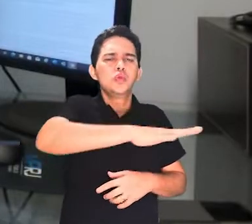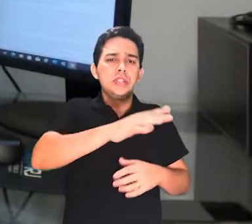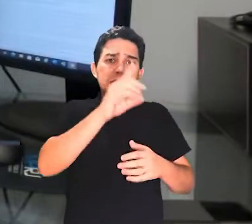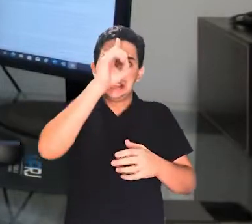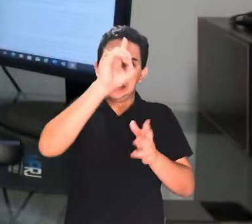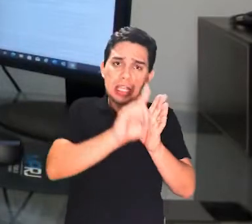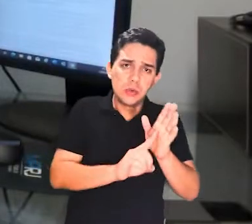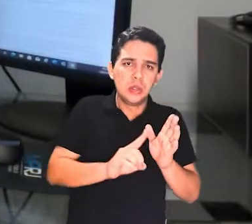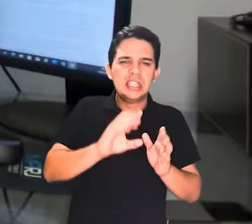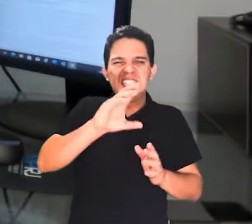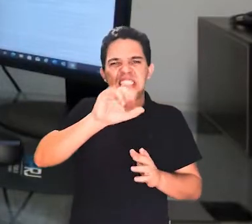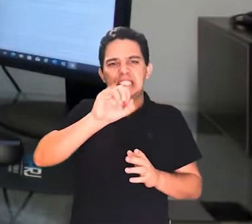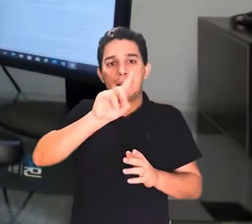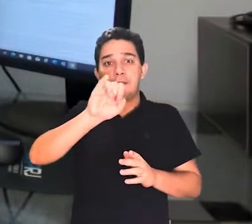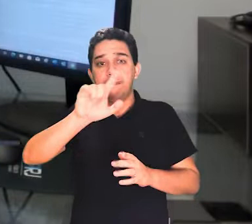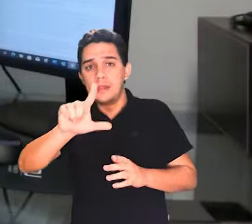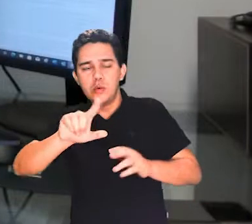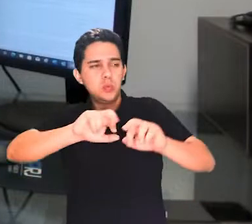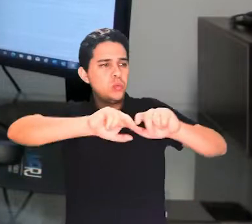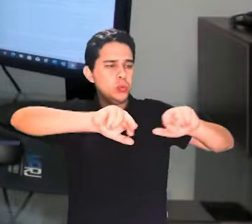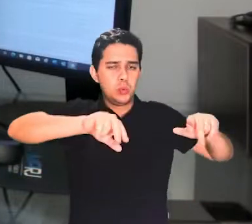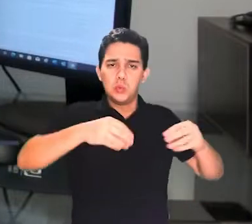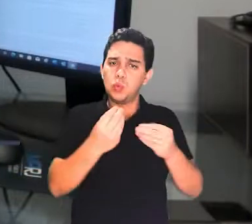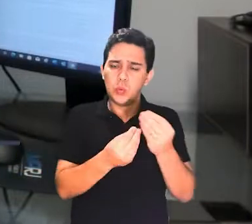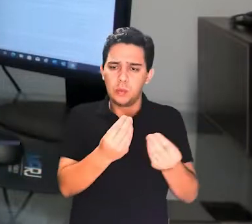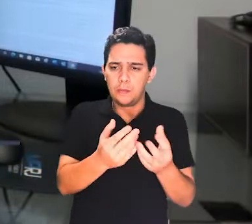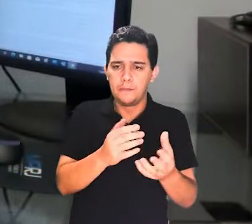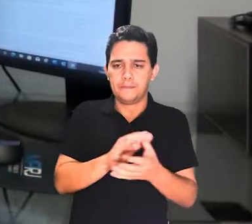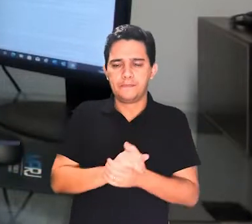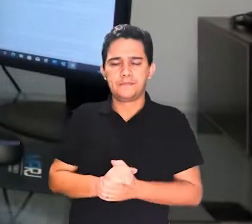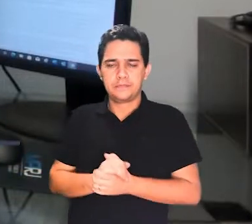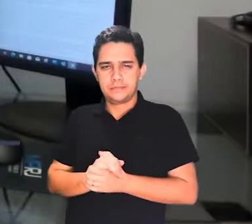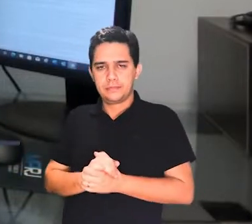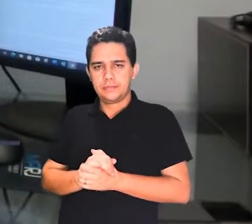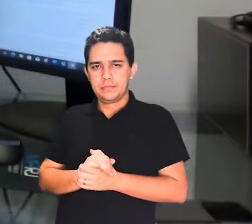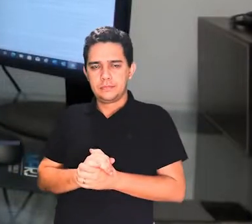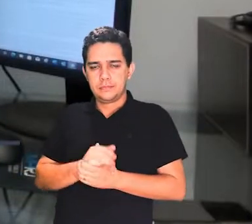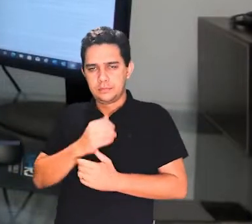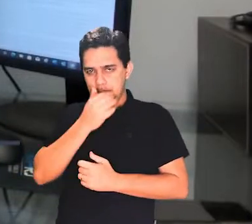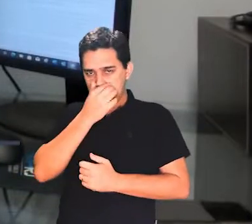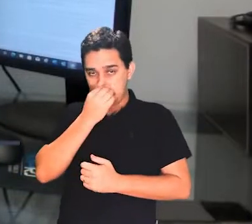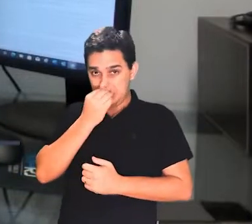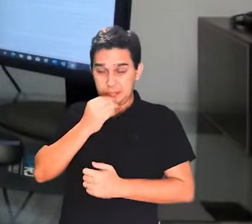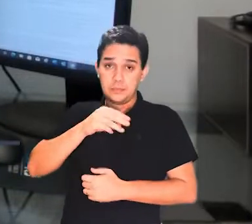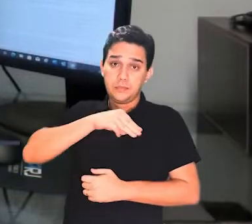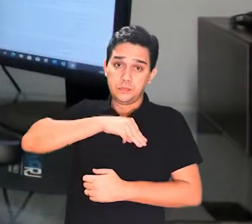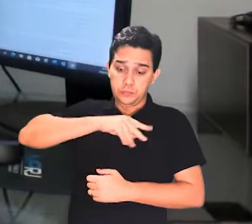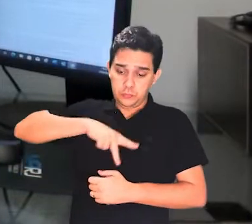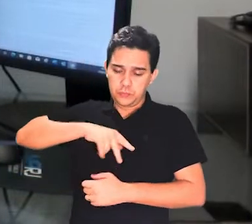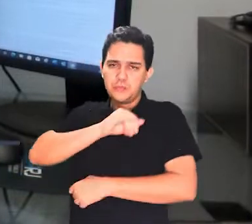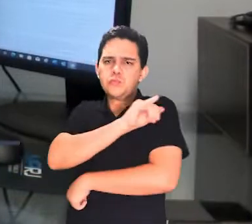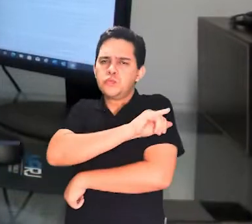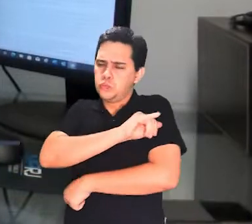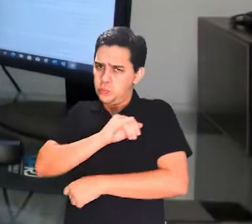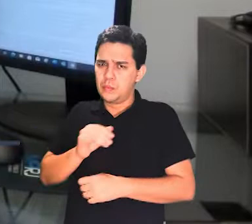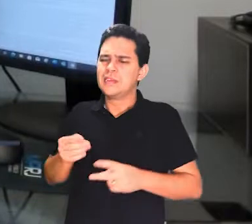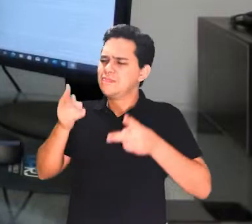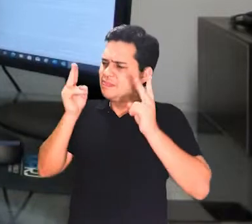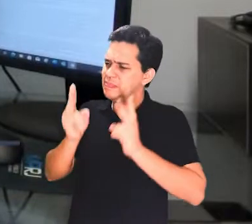justiça do Ministério Público do Estado do Rio de Janeiro sempre atuaram muito intensamente. O Ministério Público do Estado do Rio de Janeiro tem uma atuação